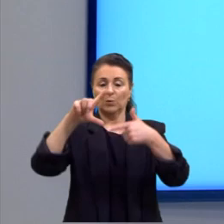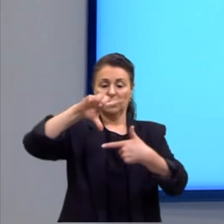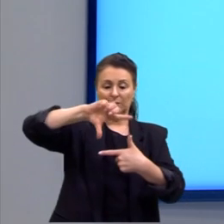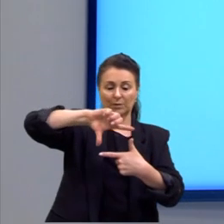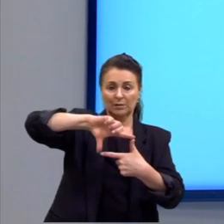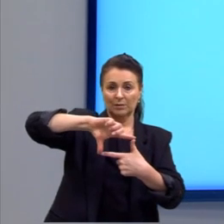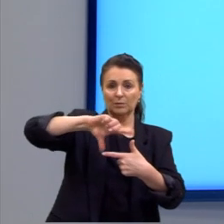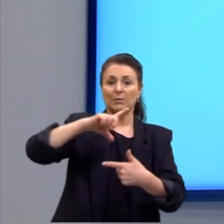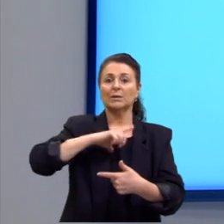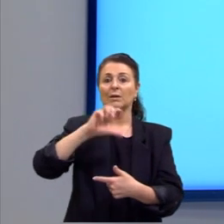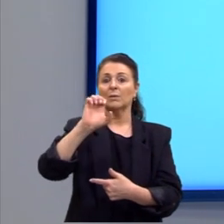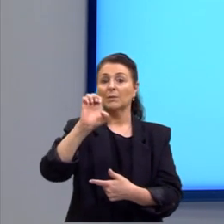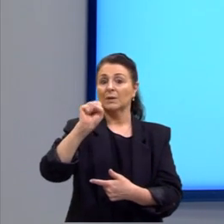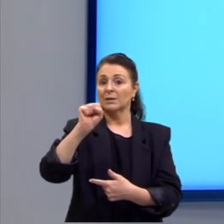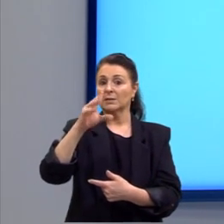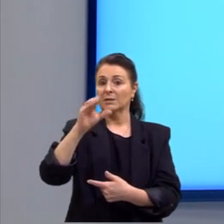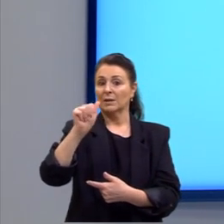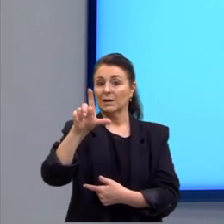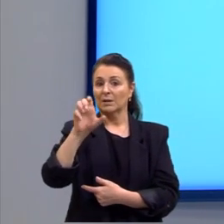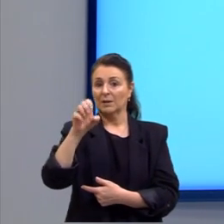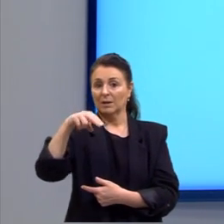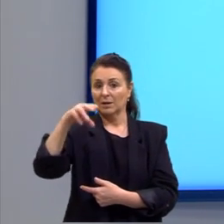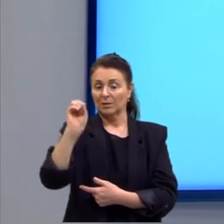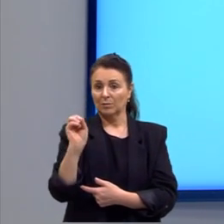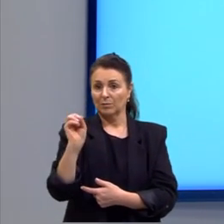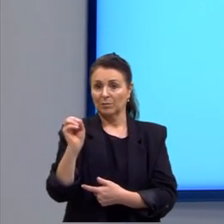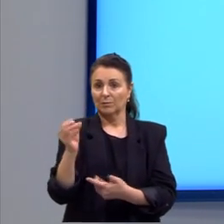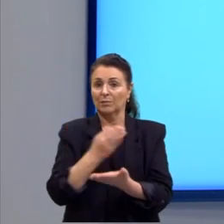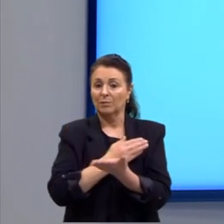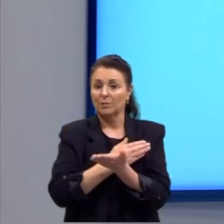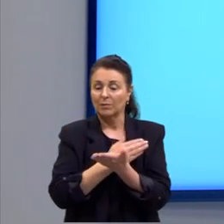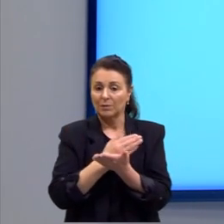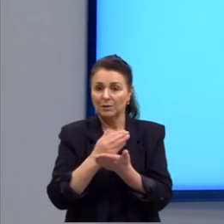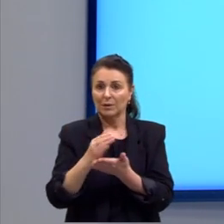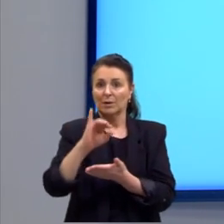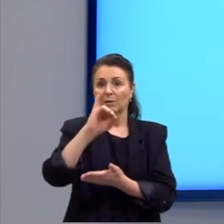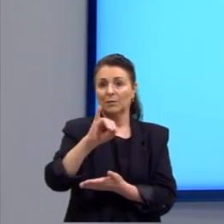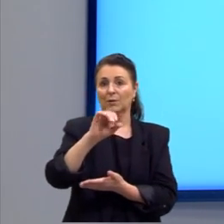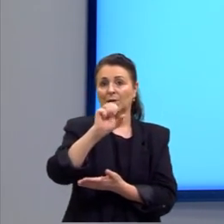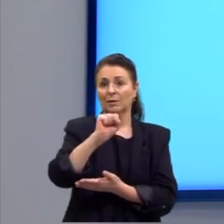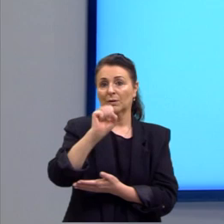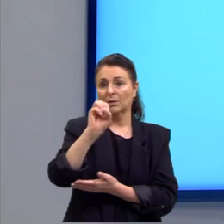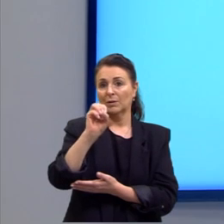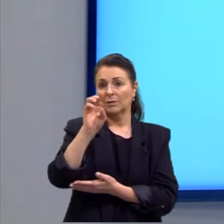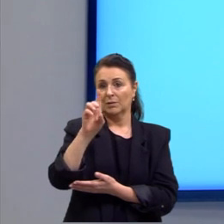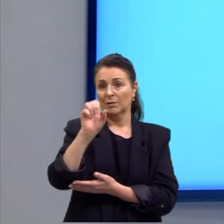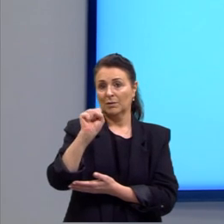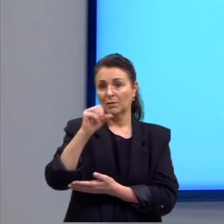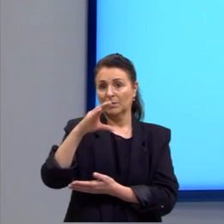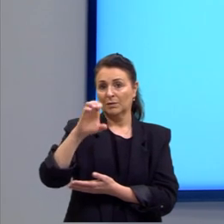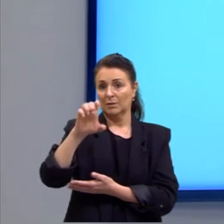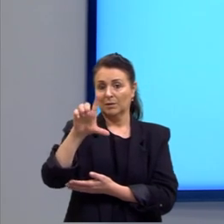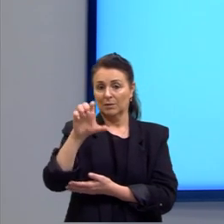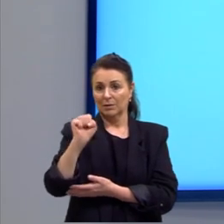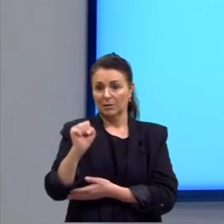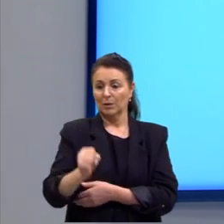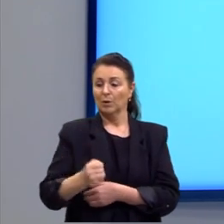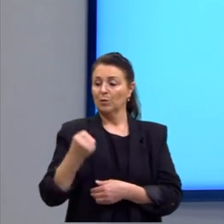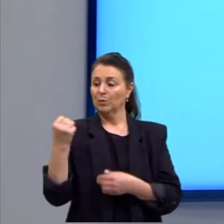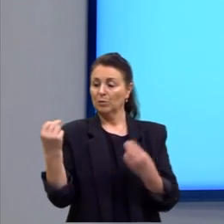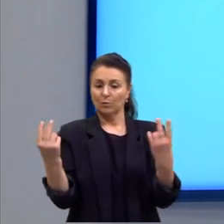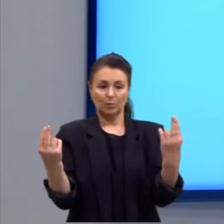nós vamos começar então pelo trapézio isósceles ele apresenta dois lados com a mesma medida